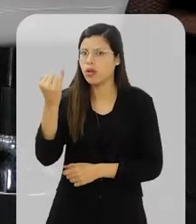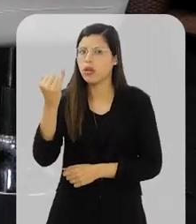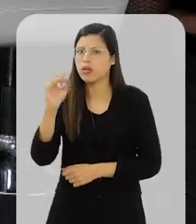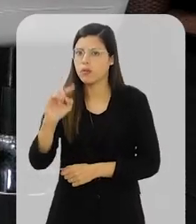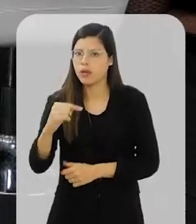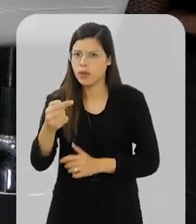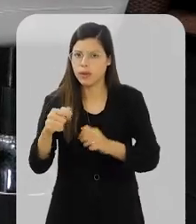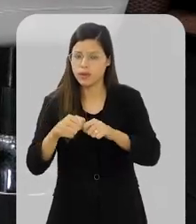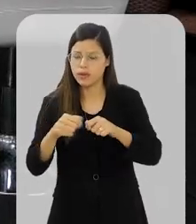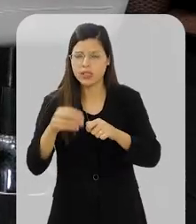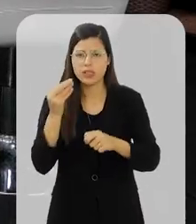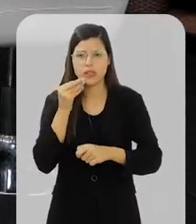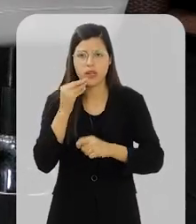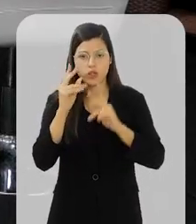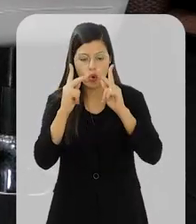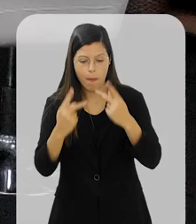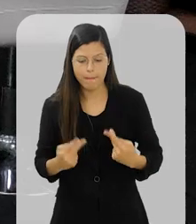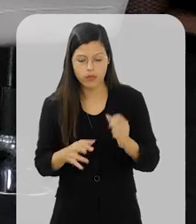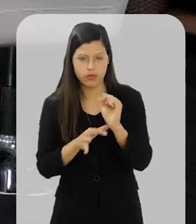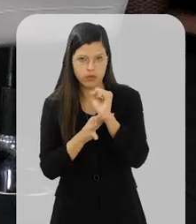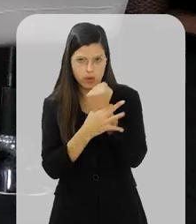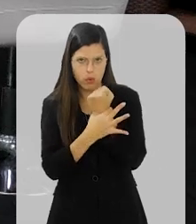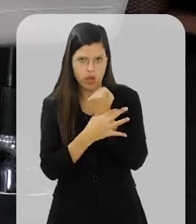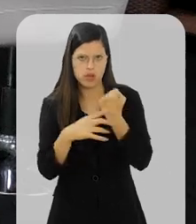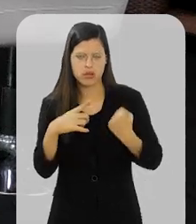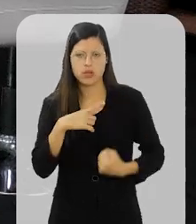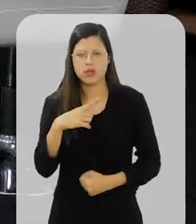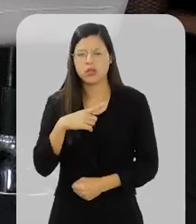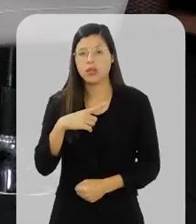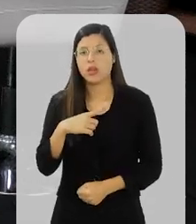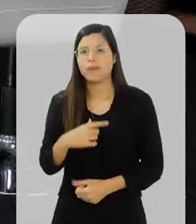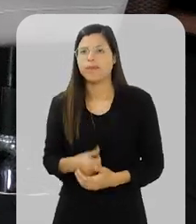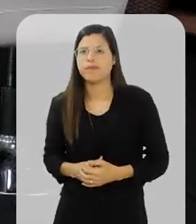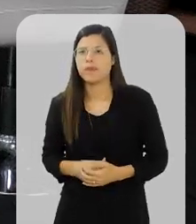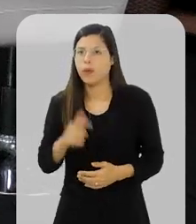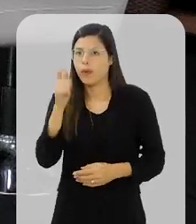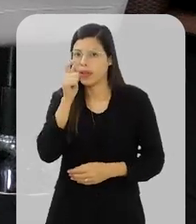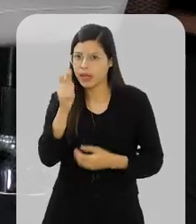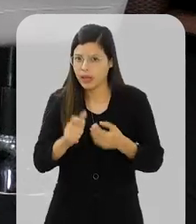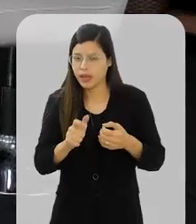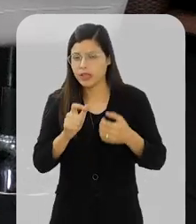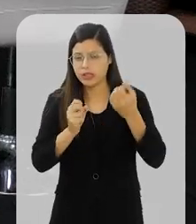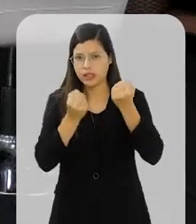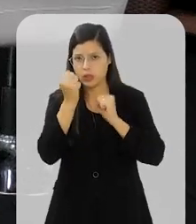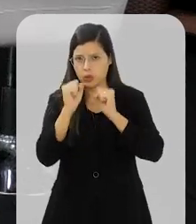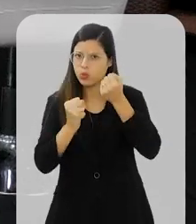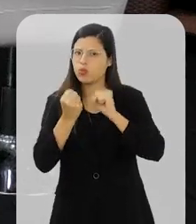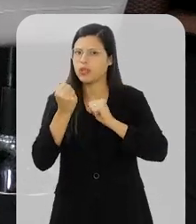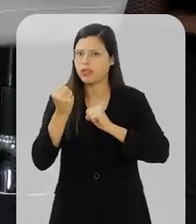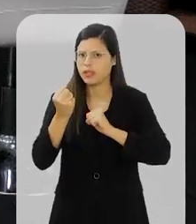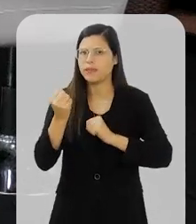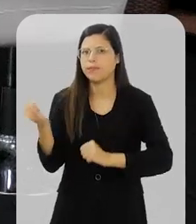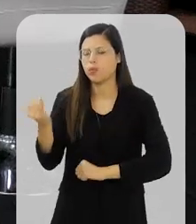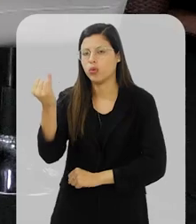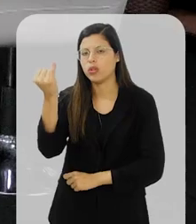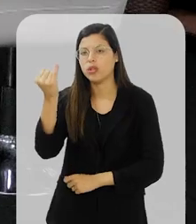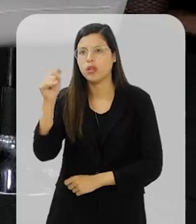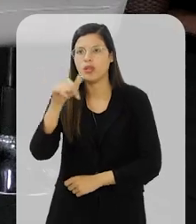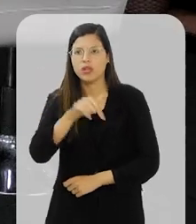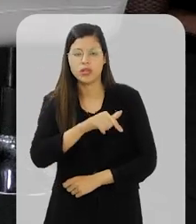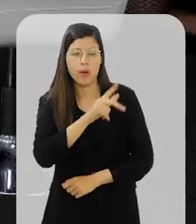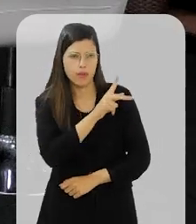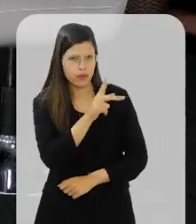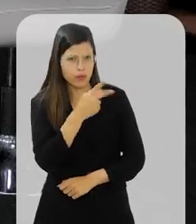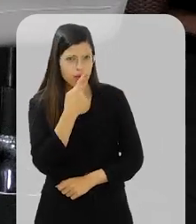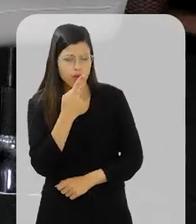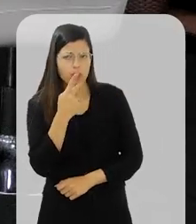fazer testes em humanos com segurança, né? Então, esse interesse da indústria é essencial, né? A professora Cristiane comentou muito bem que